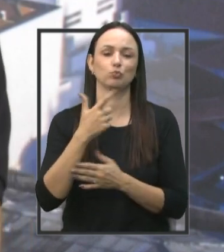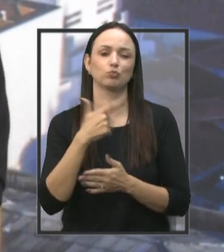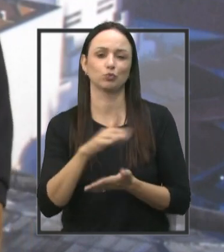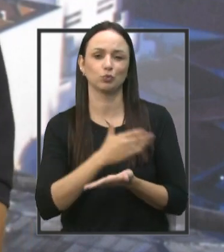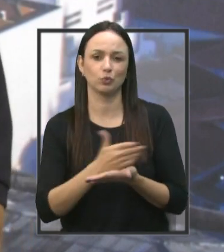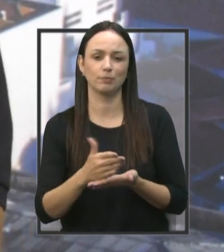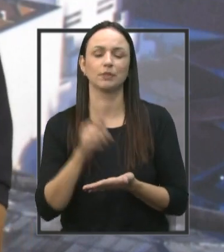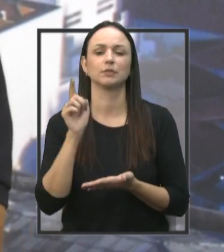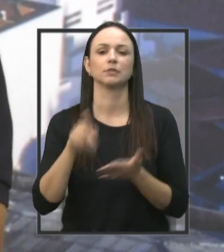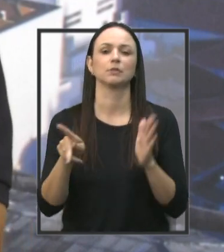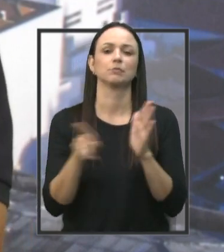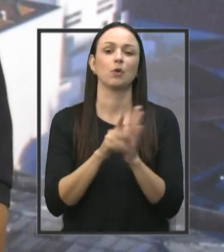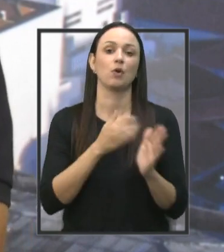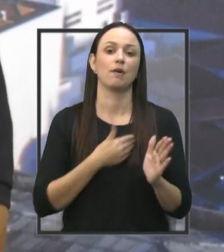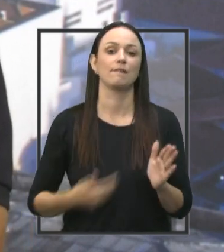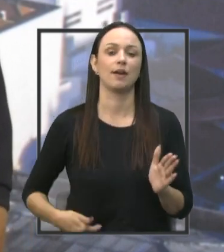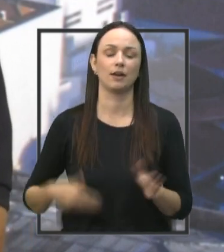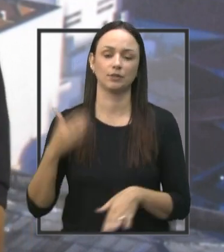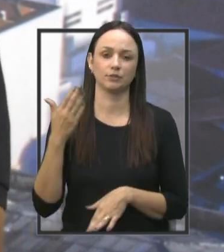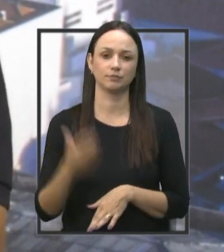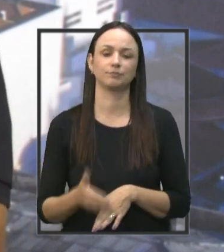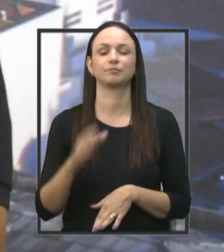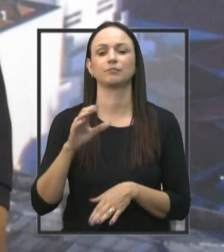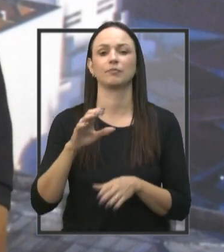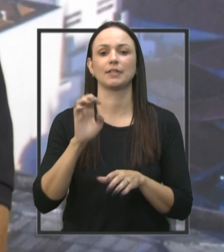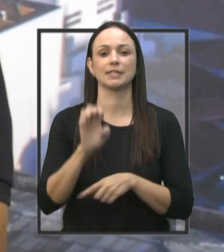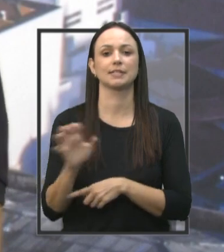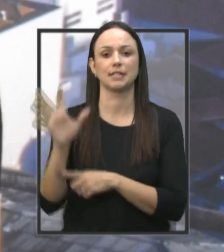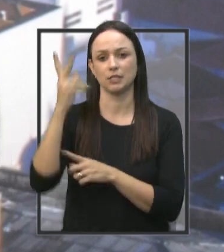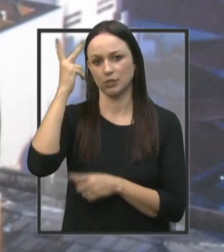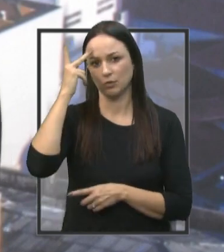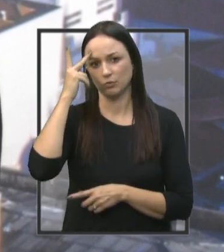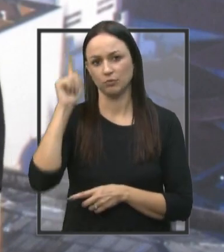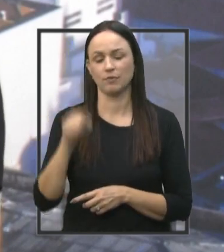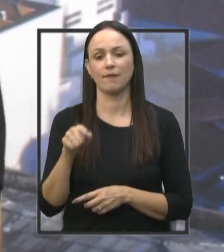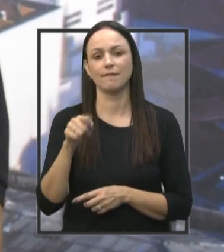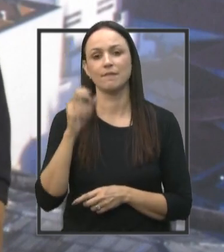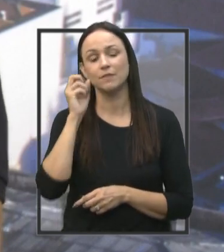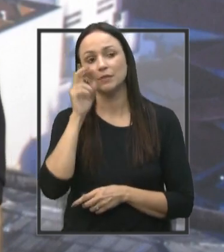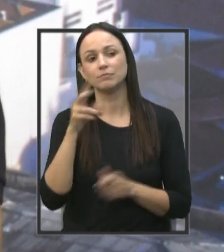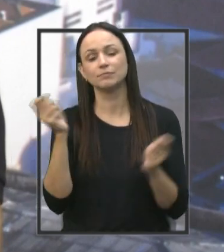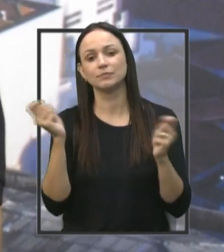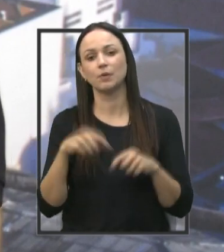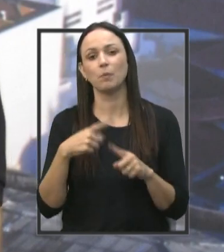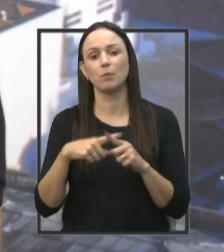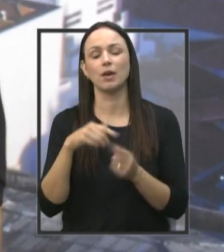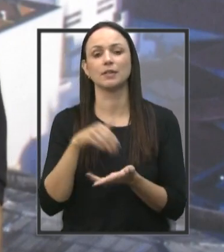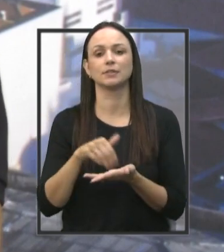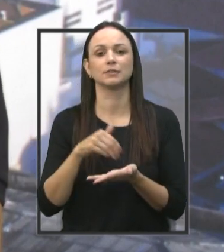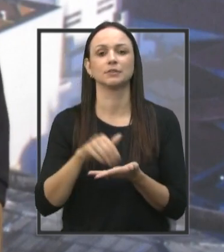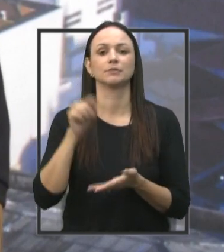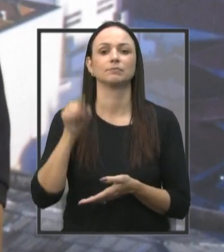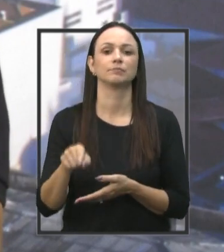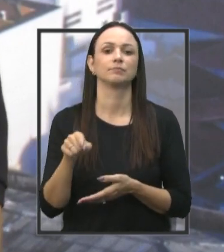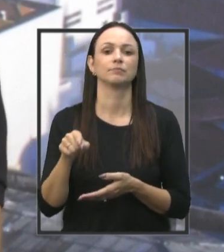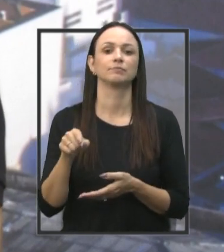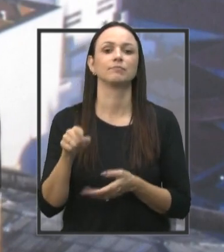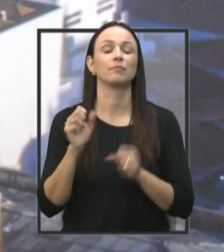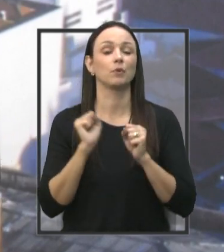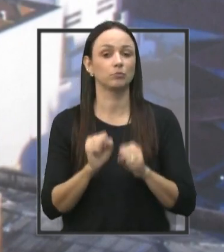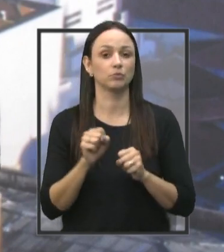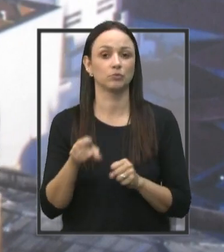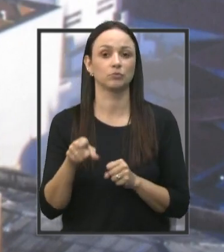programa do governo do estado de São Paulo, e ali foi visto a possibilidade, porque o secretário é uma das pessoas que